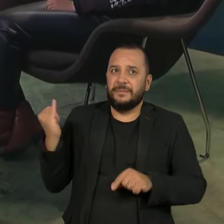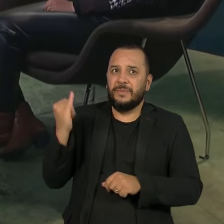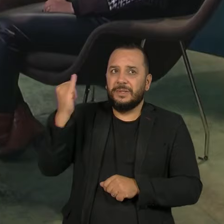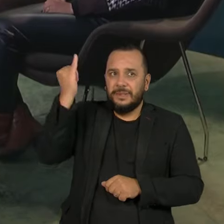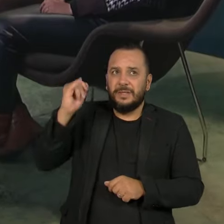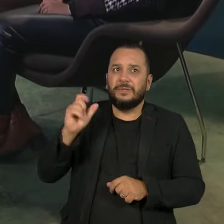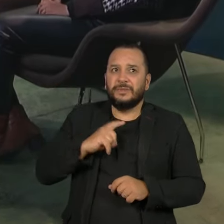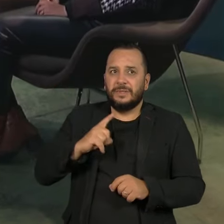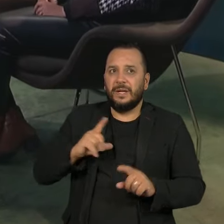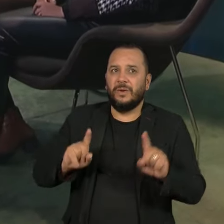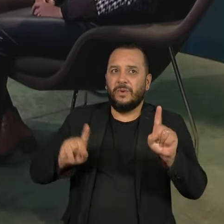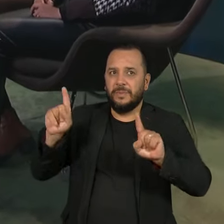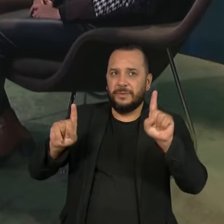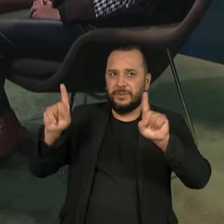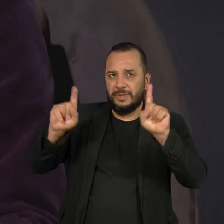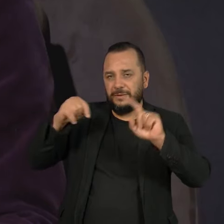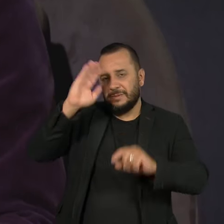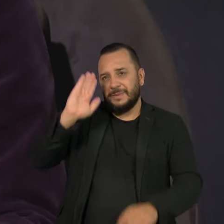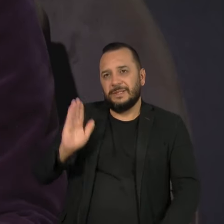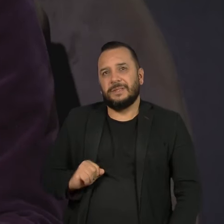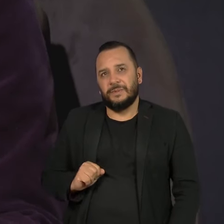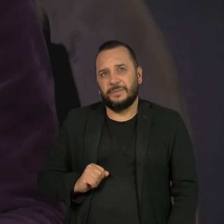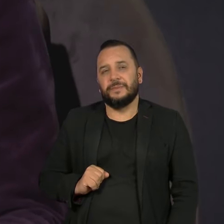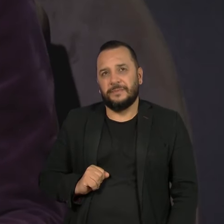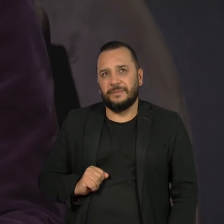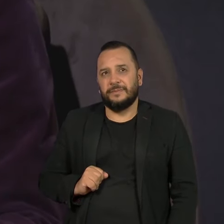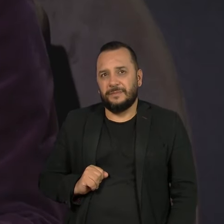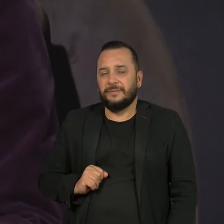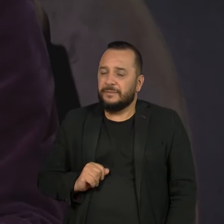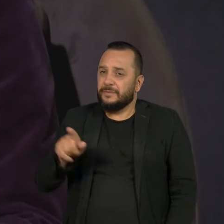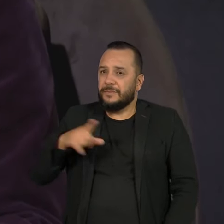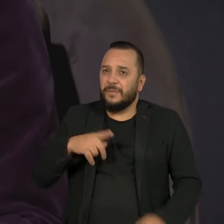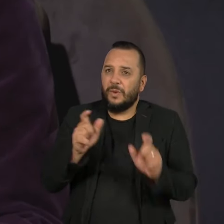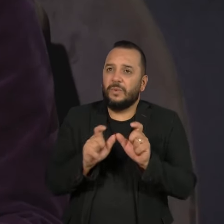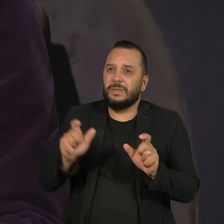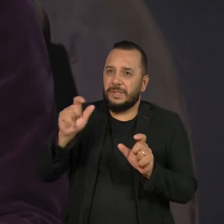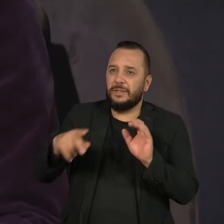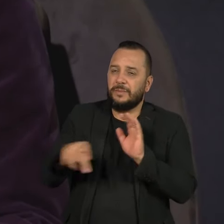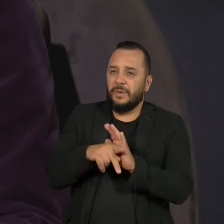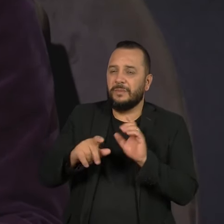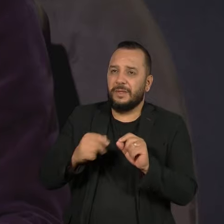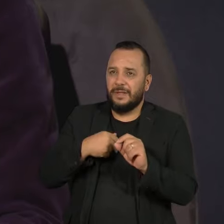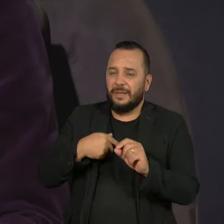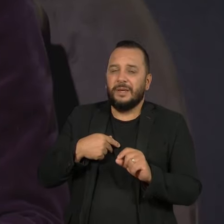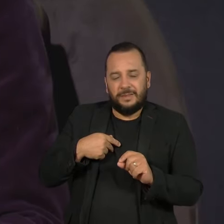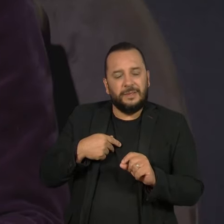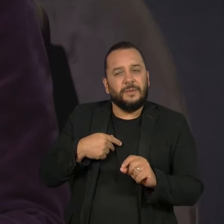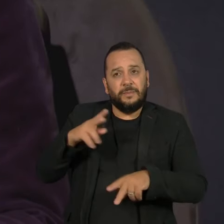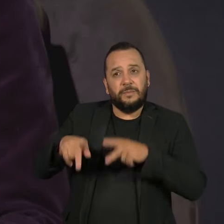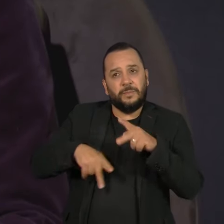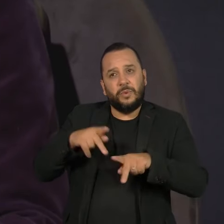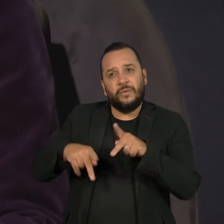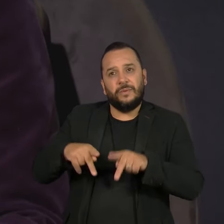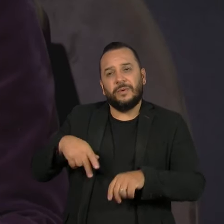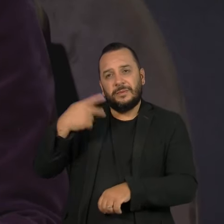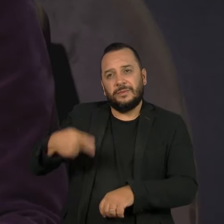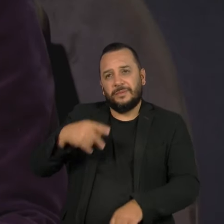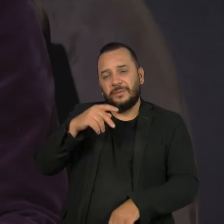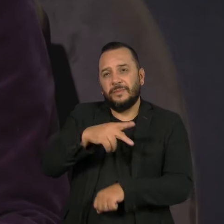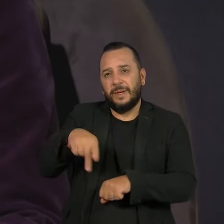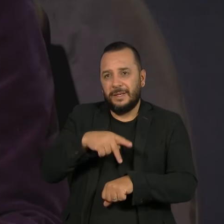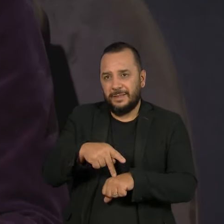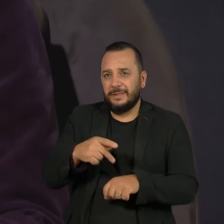na competitividade do país, nesse concerto de nações, onde você tem que